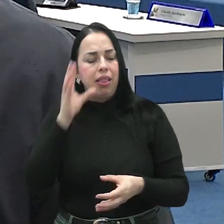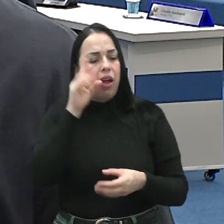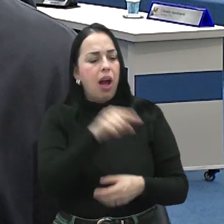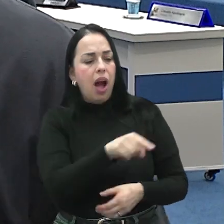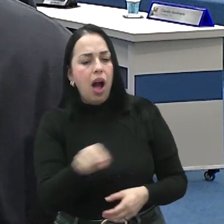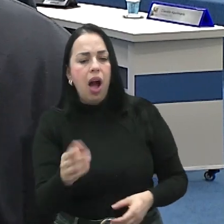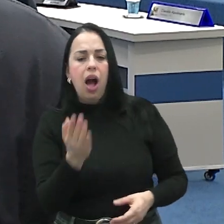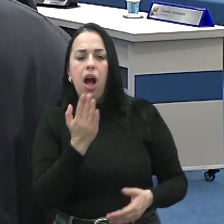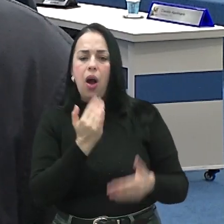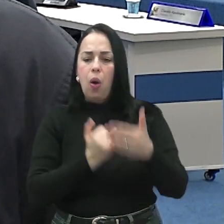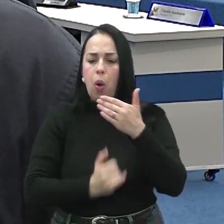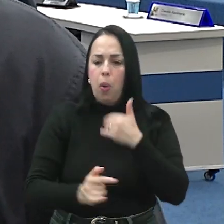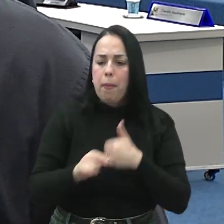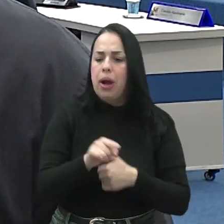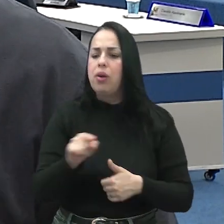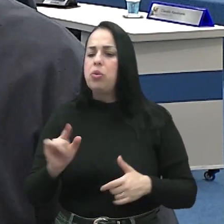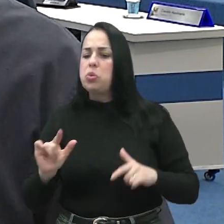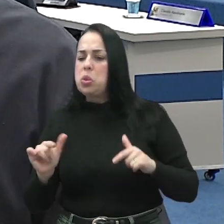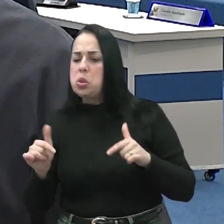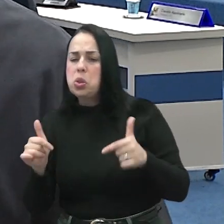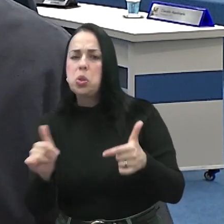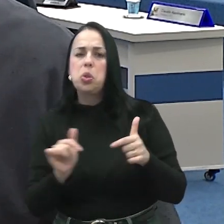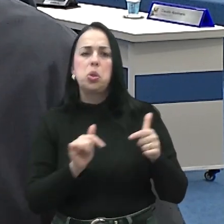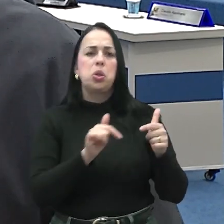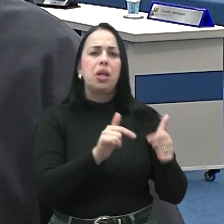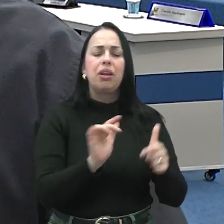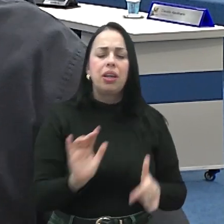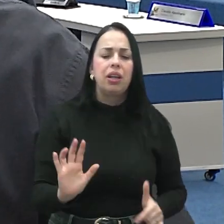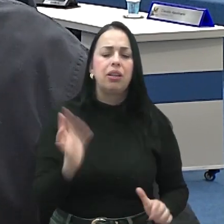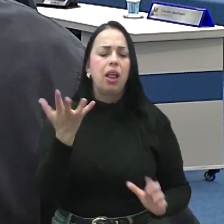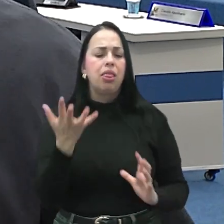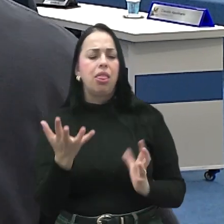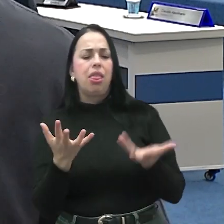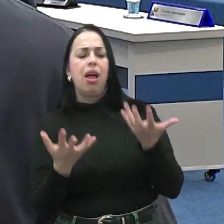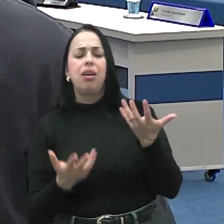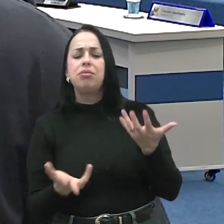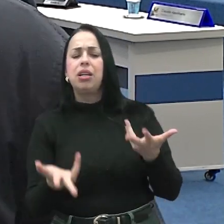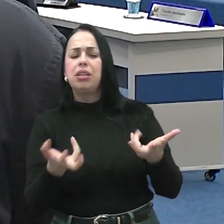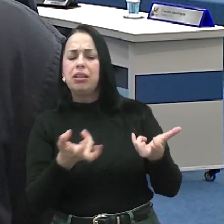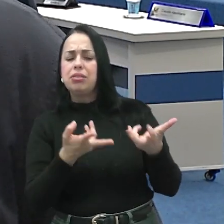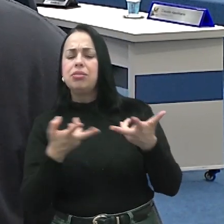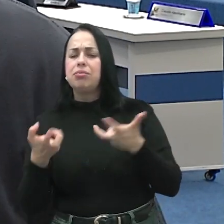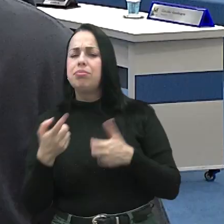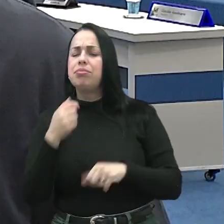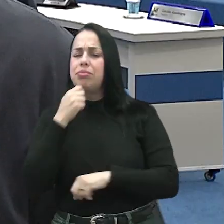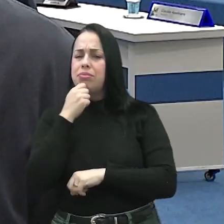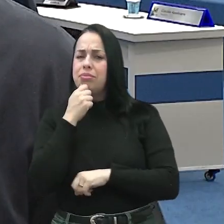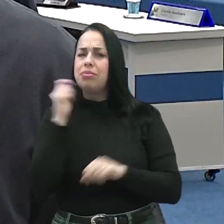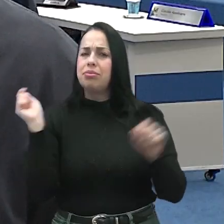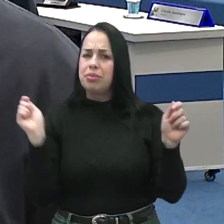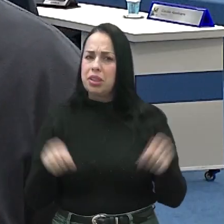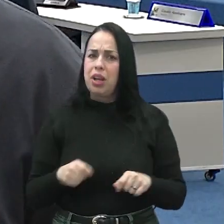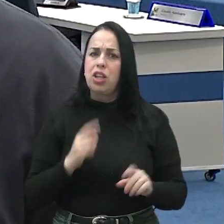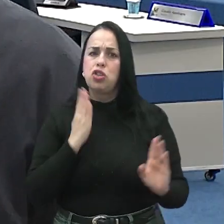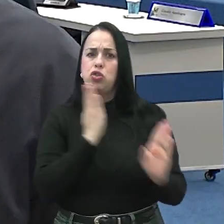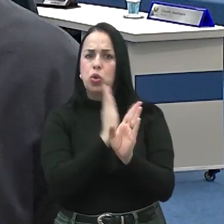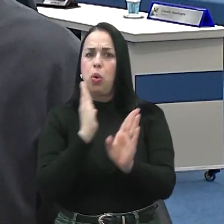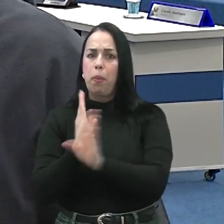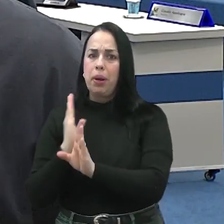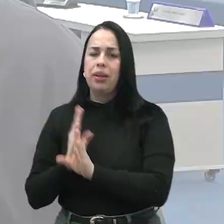de acordo com os hábitos das crianças, as suas atitudes, do que vem acontecendo, da sua alimentação, que a gente